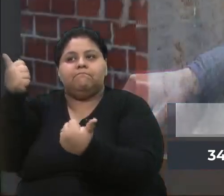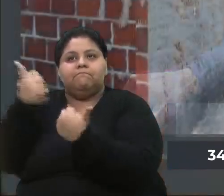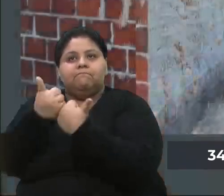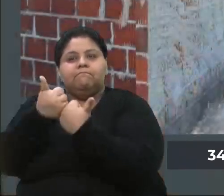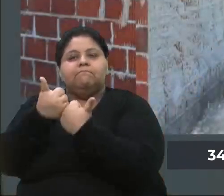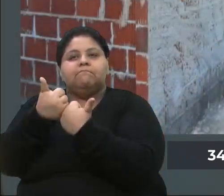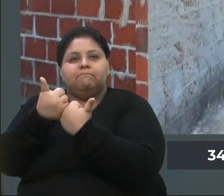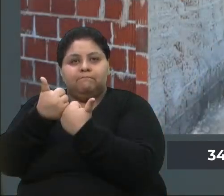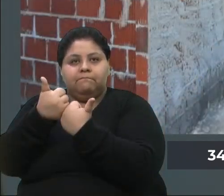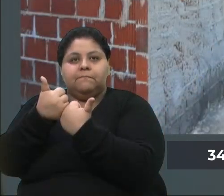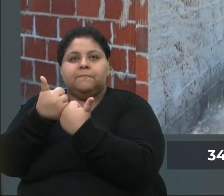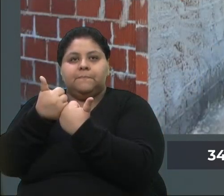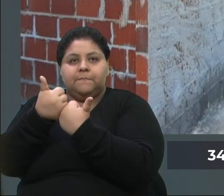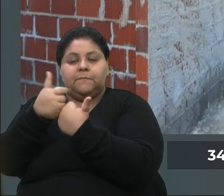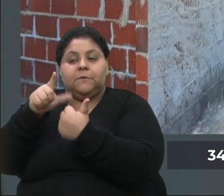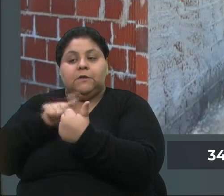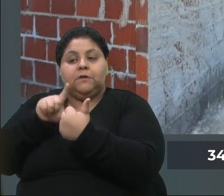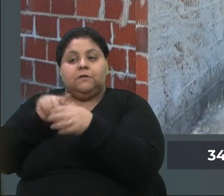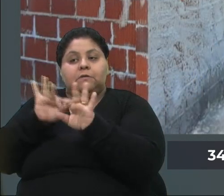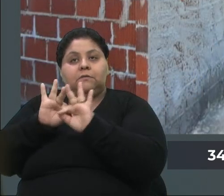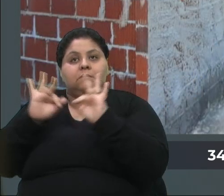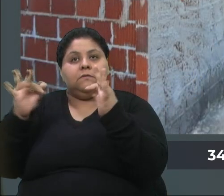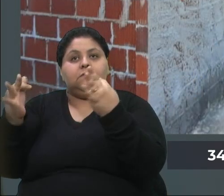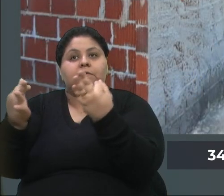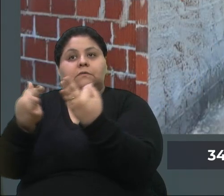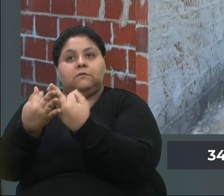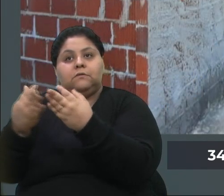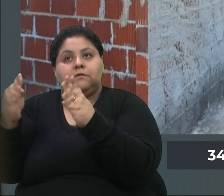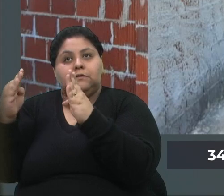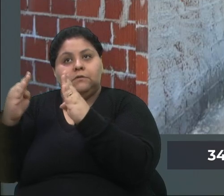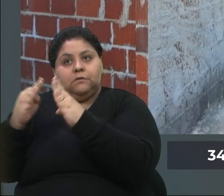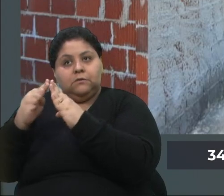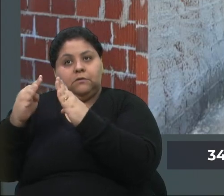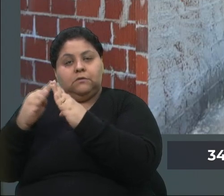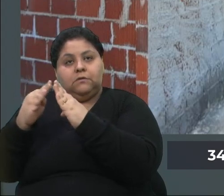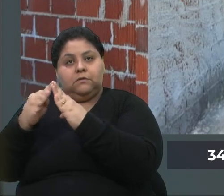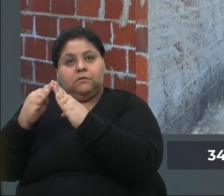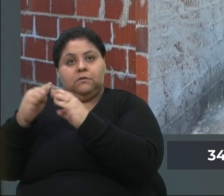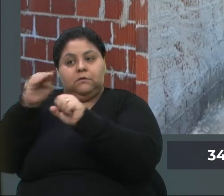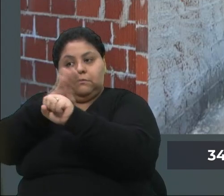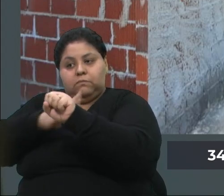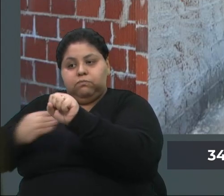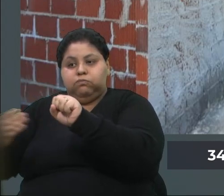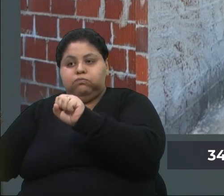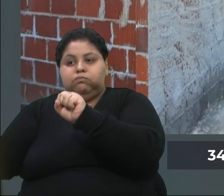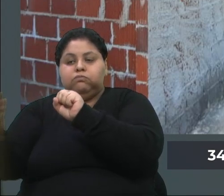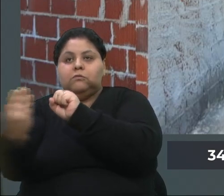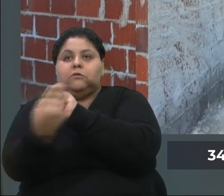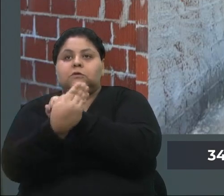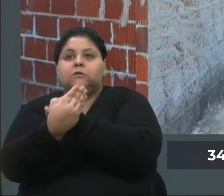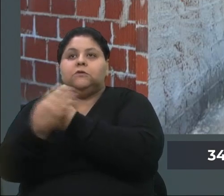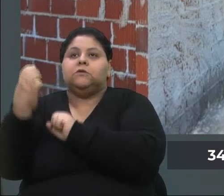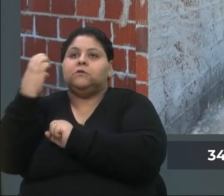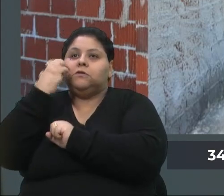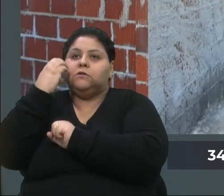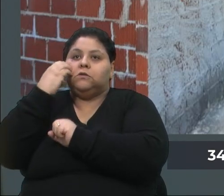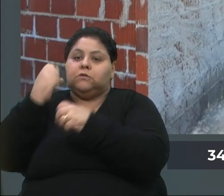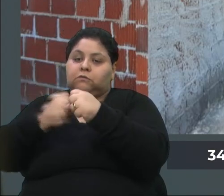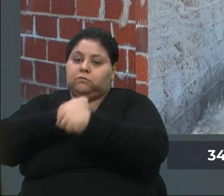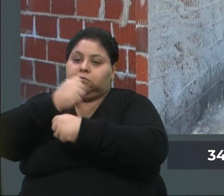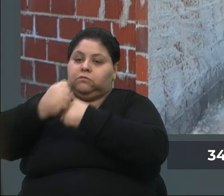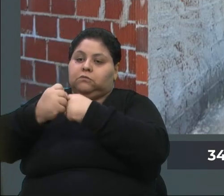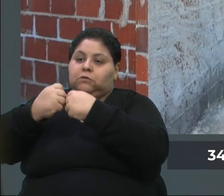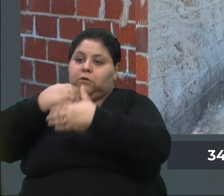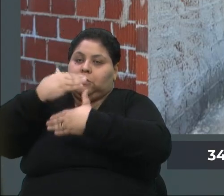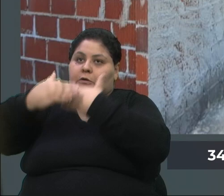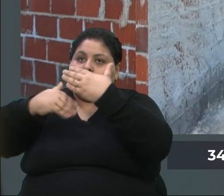do qual tem familiares que residem ao entorno desse espaço. Então, é uma obra que agrega valores e muito para